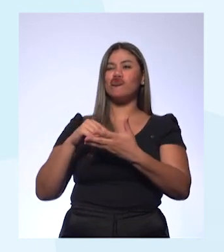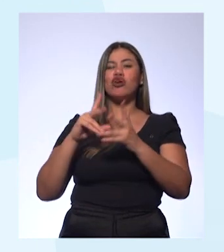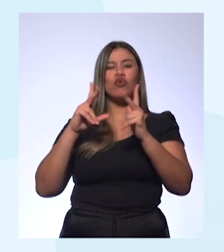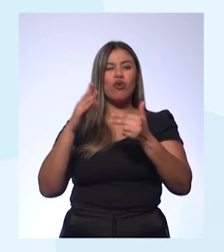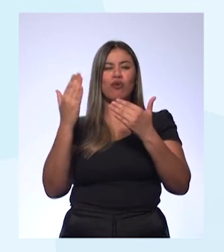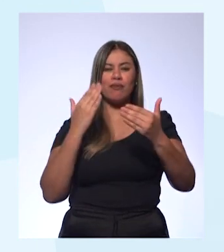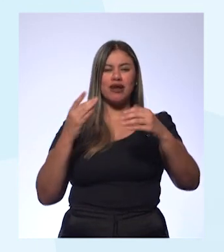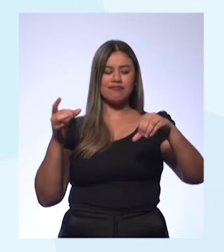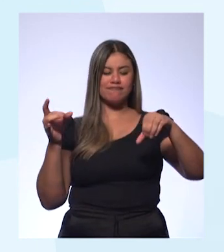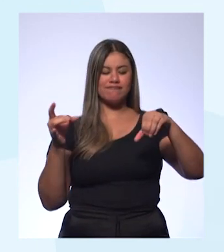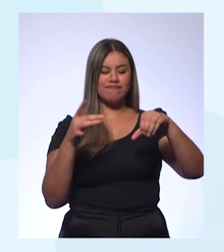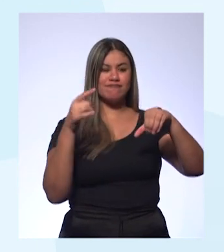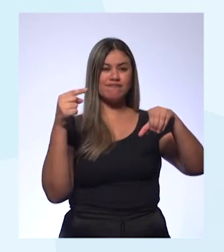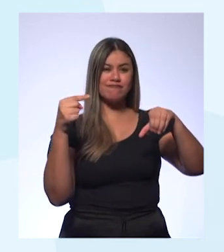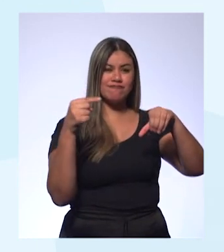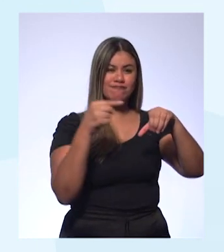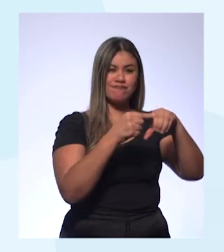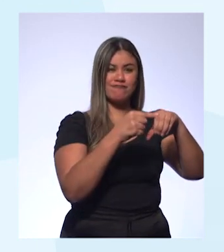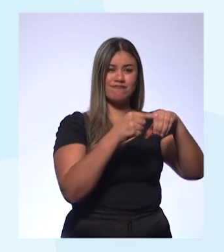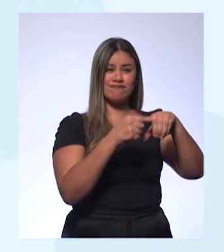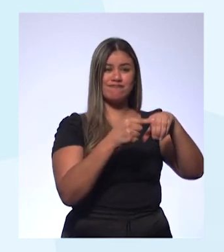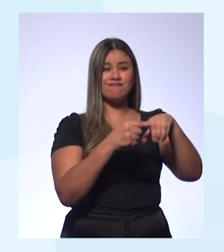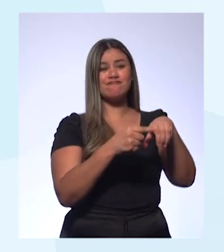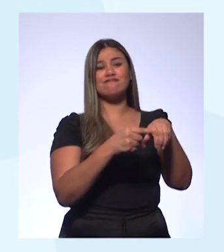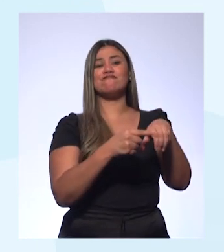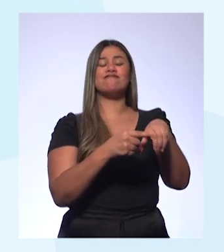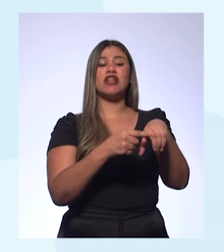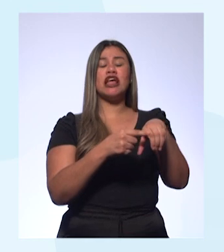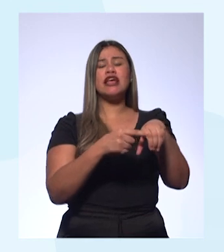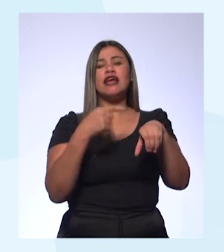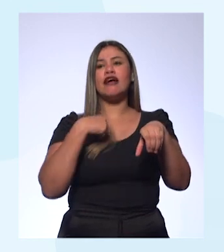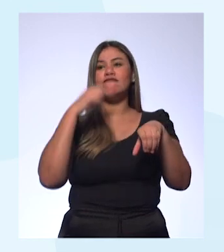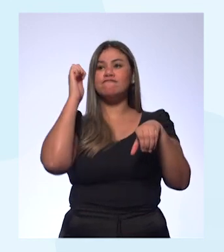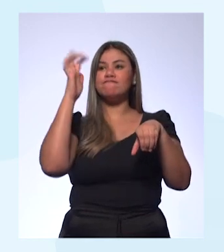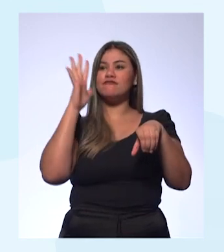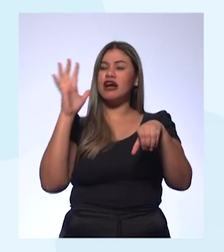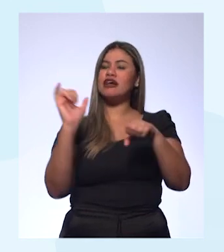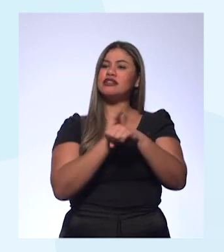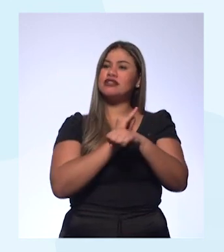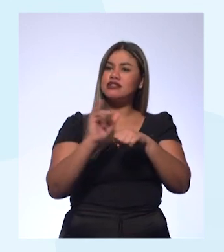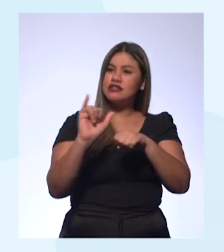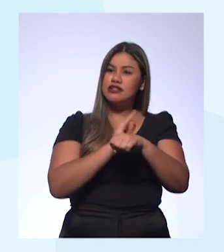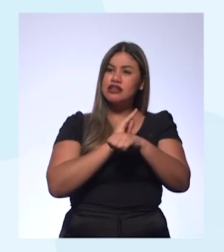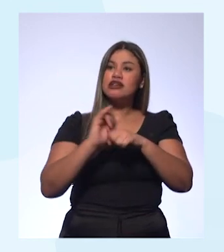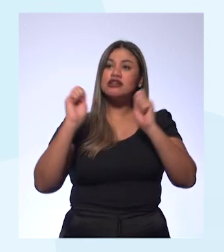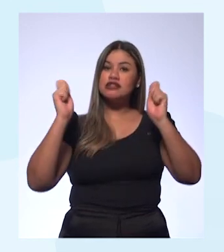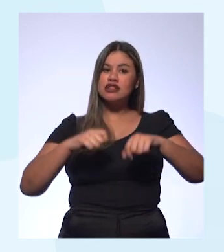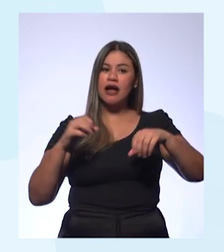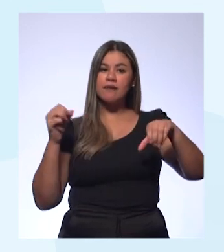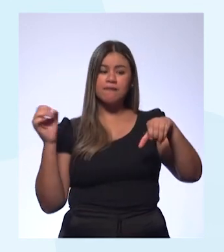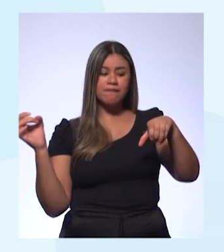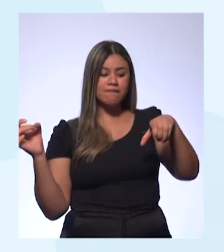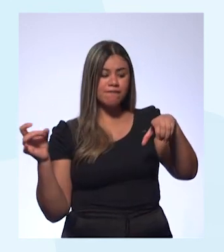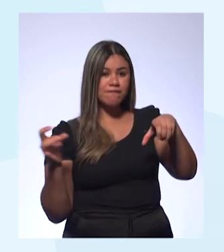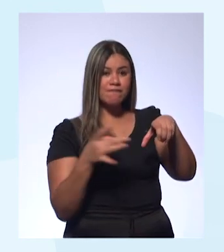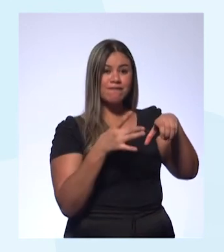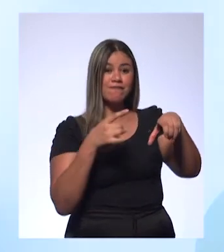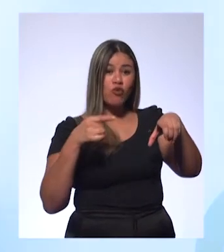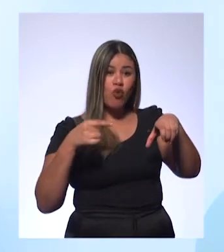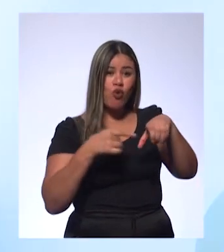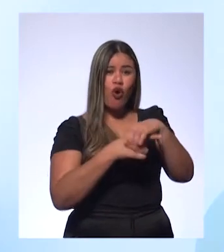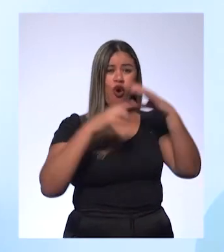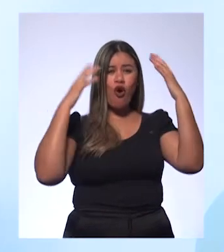que nem passou perto do gol. E você vai traçar estratégias para tentar colocar essa bola no gol agora, hein? Vai